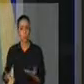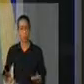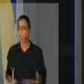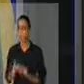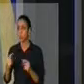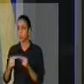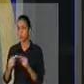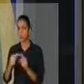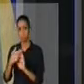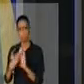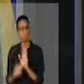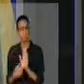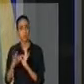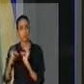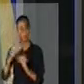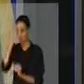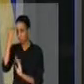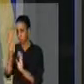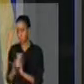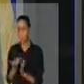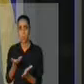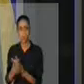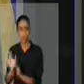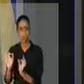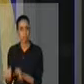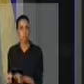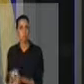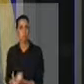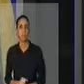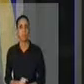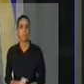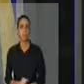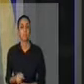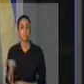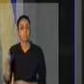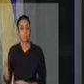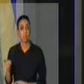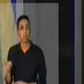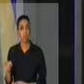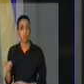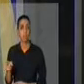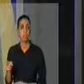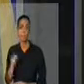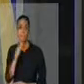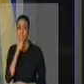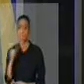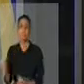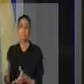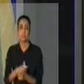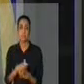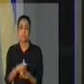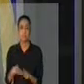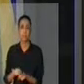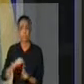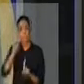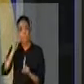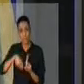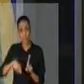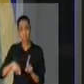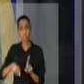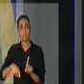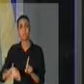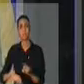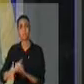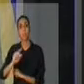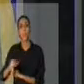regulados e devidamente autorizados. Nossa contratualização encontra-se defasada, com impacto financeiro mensal acima